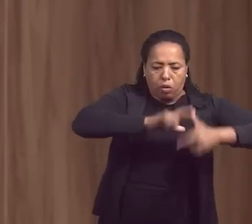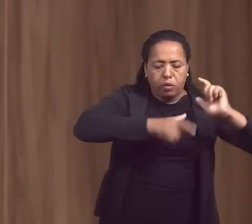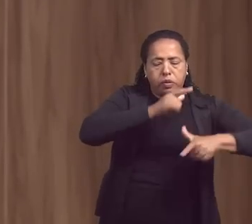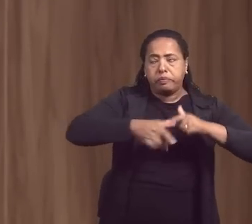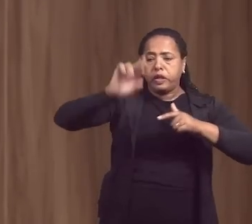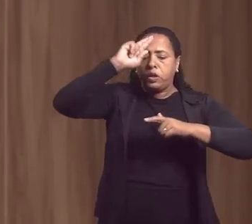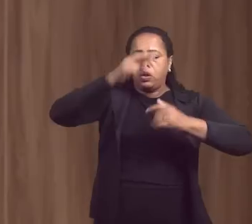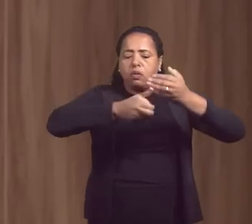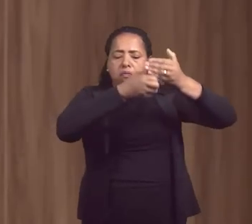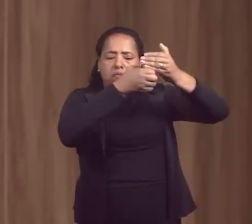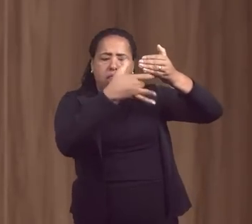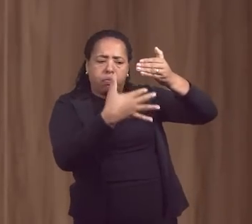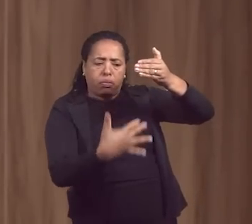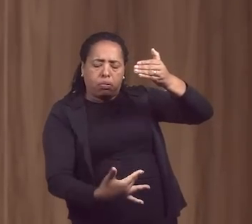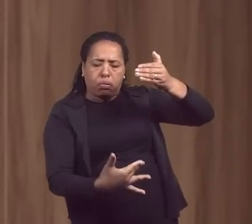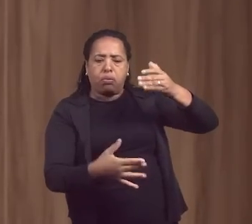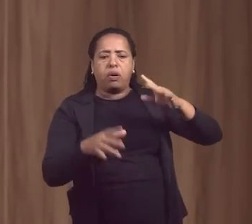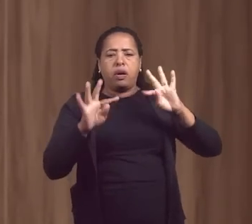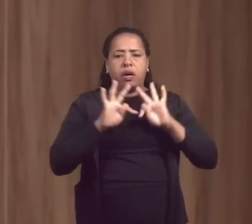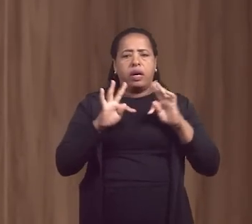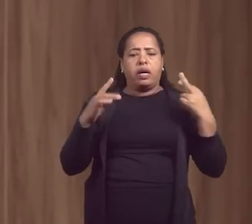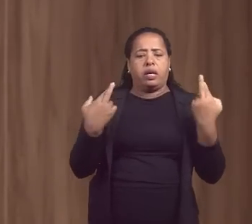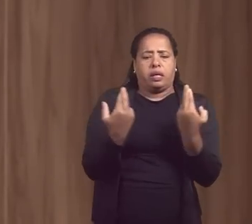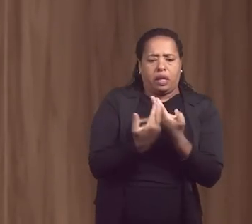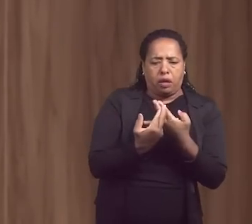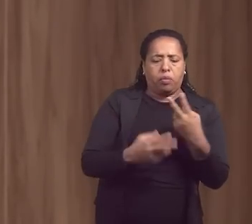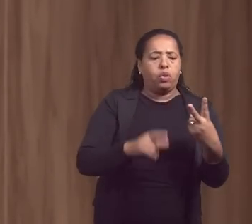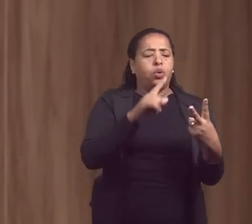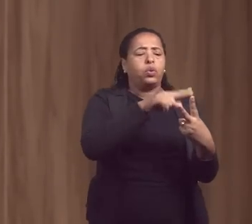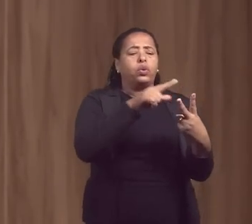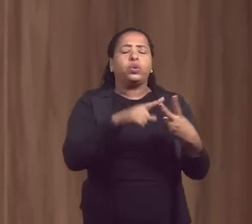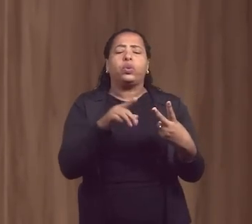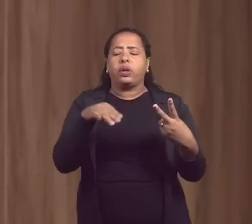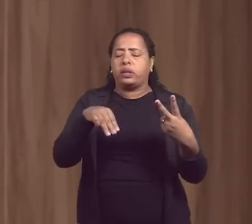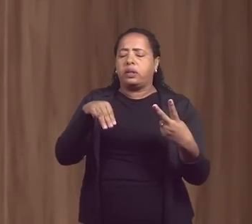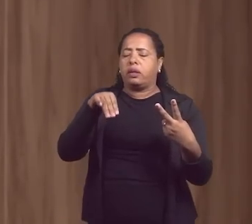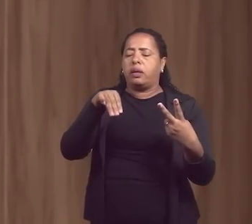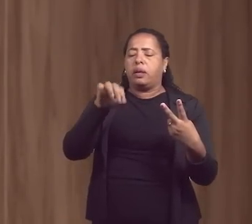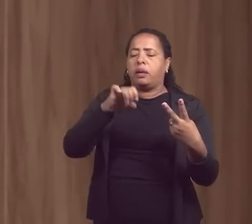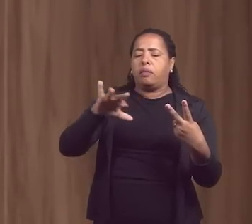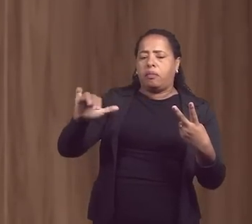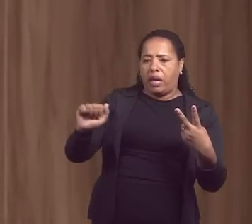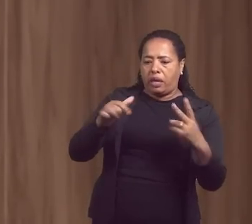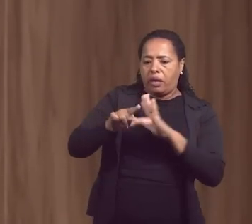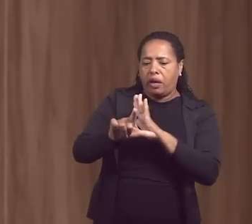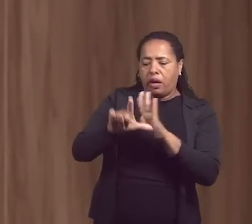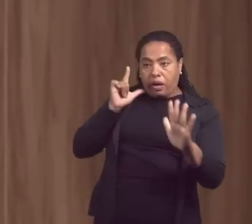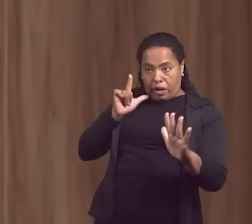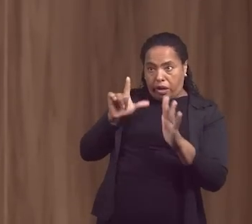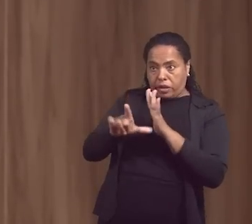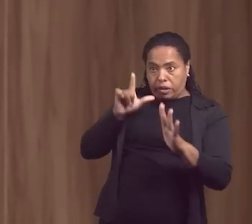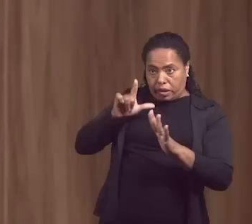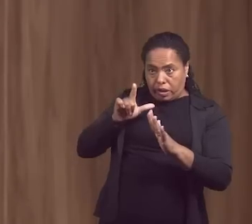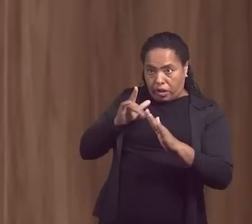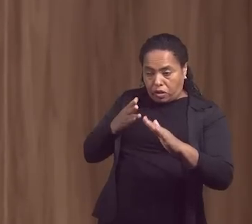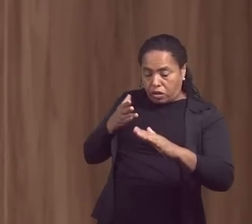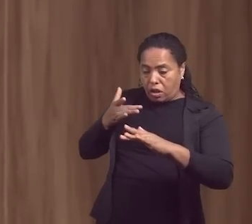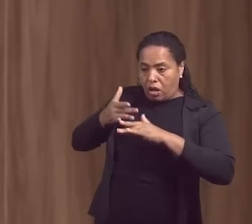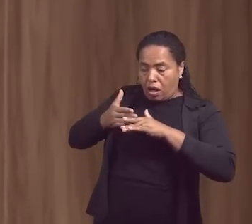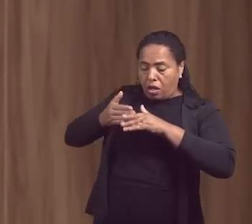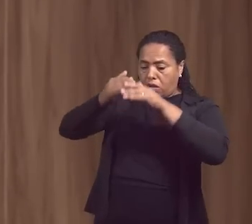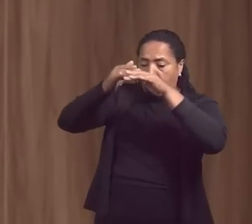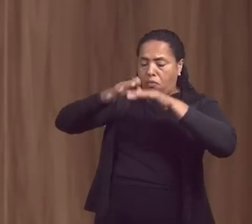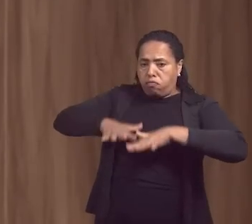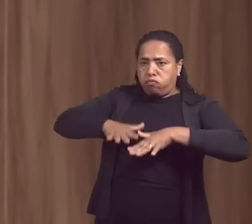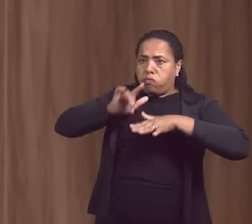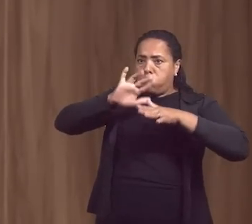descreve aqui umas tribos, 2,5 tribos ficaram antes de atravessar o Jordão, em terras desse